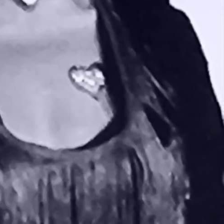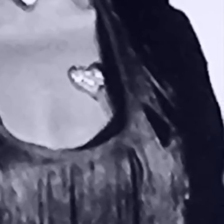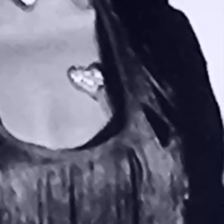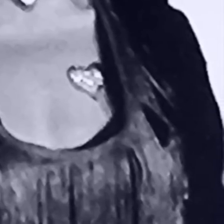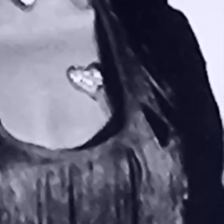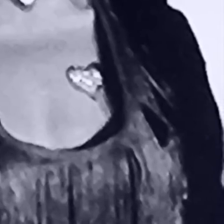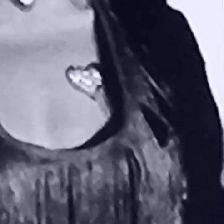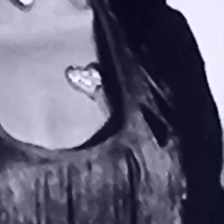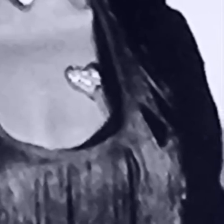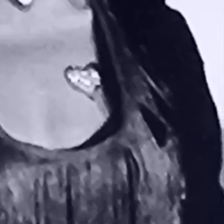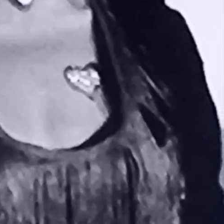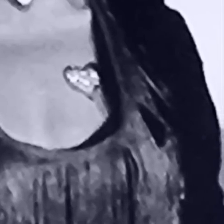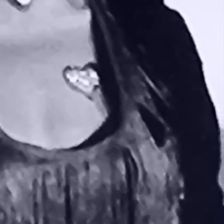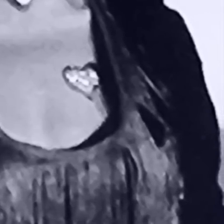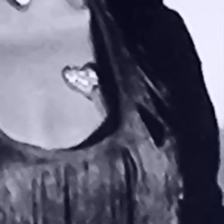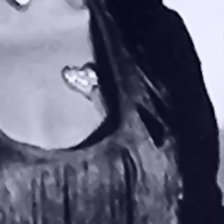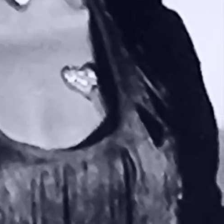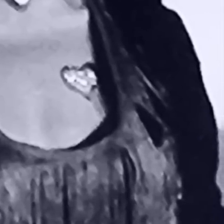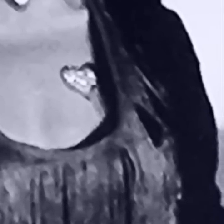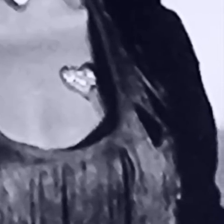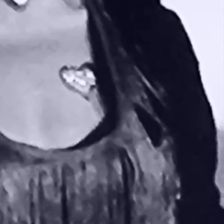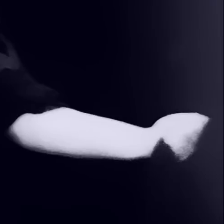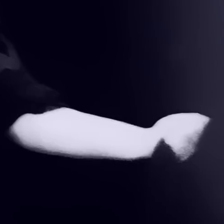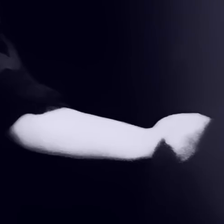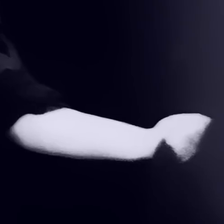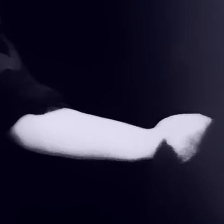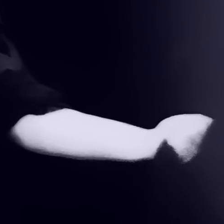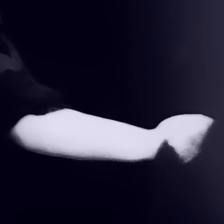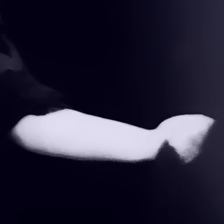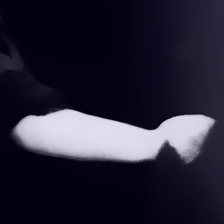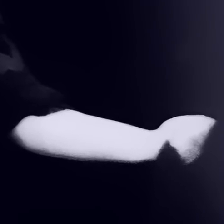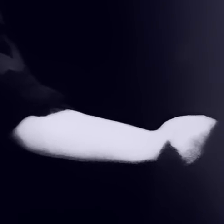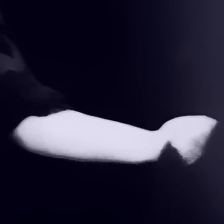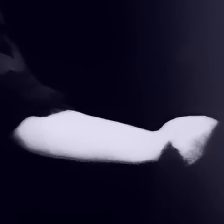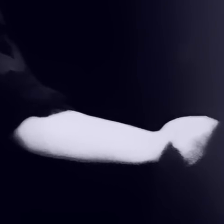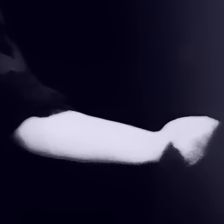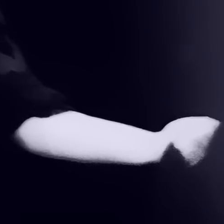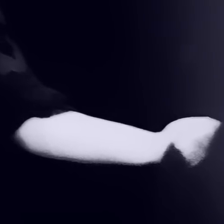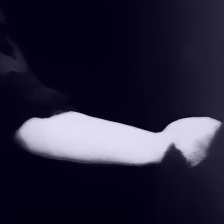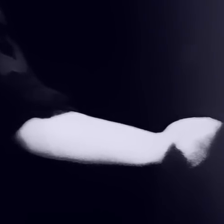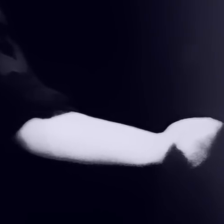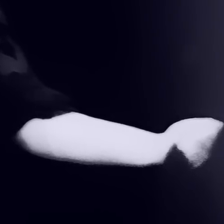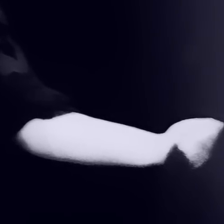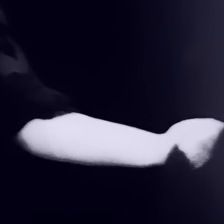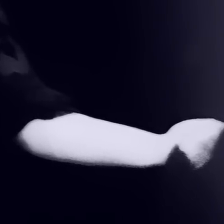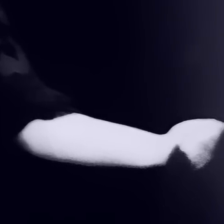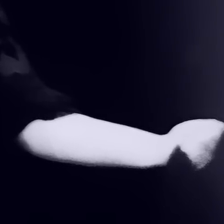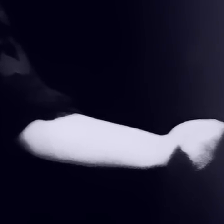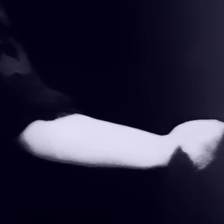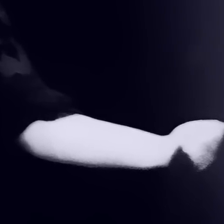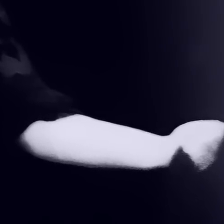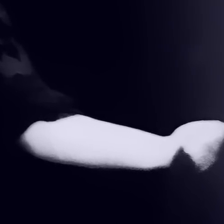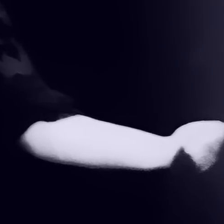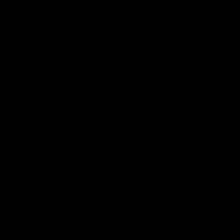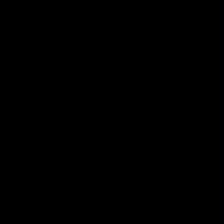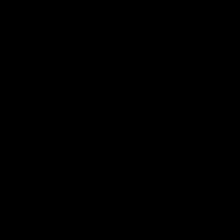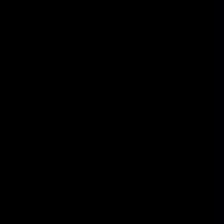agradeço, limpo a mão no avental. Mas eu sei que um dia eu vou sair